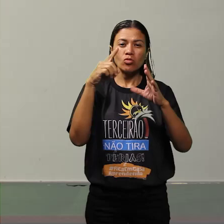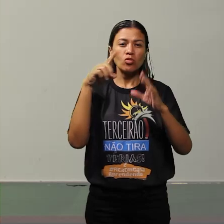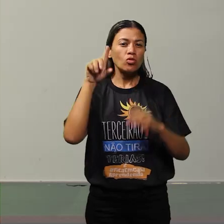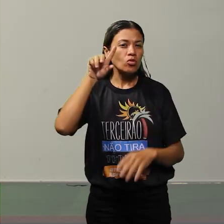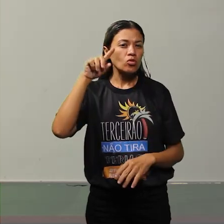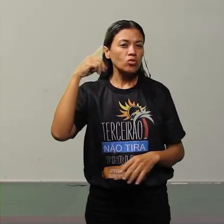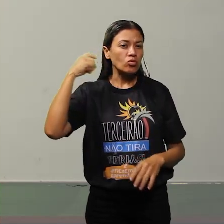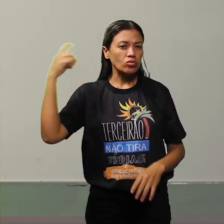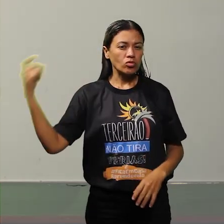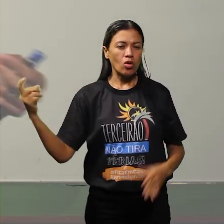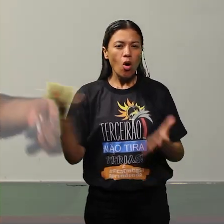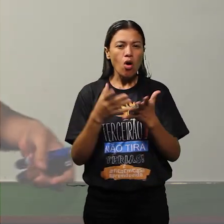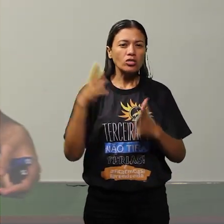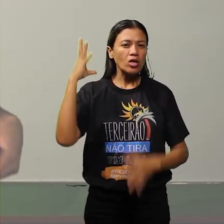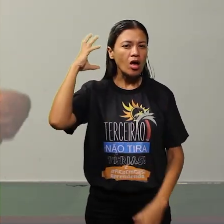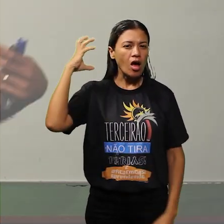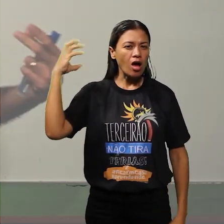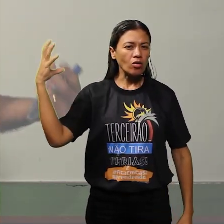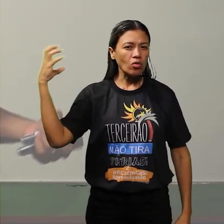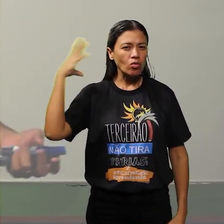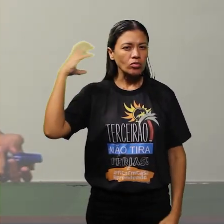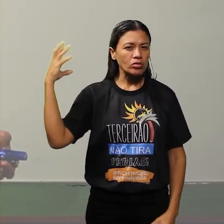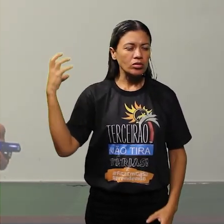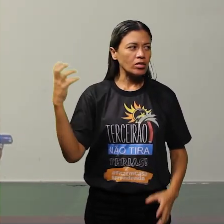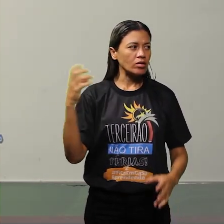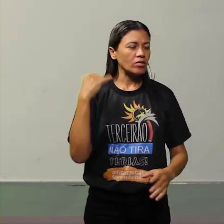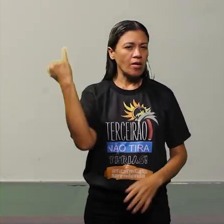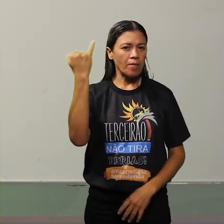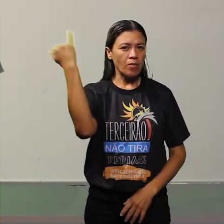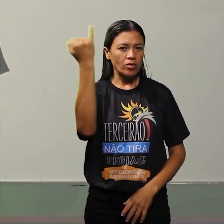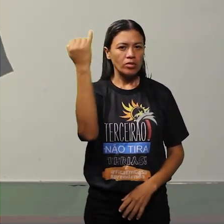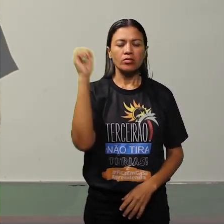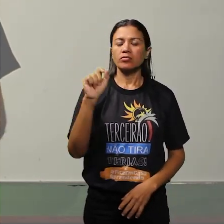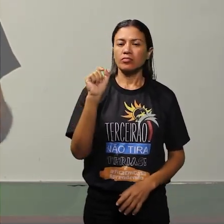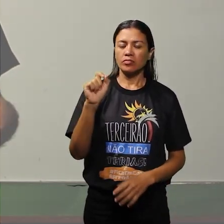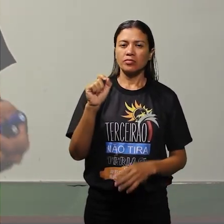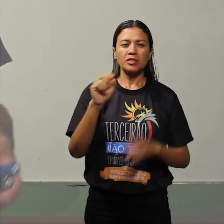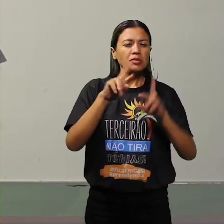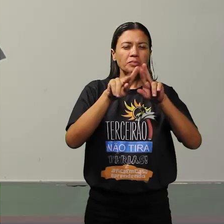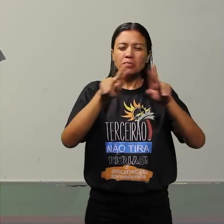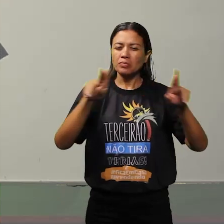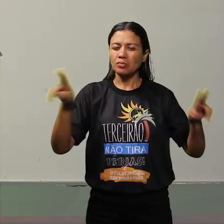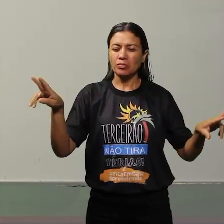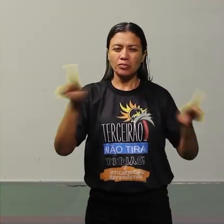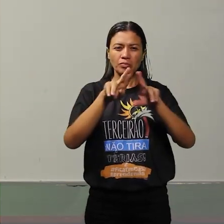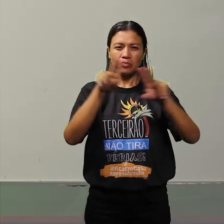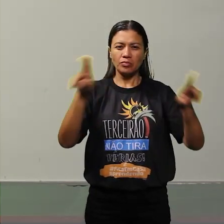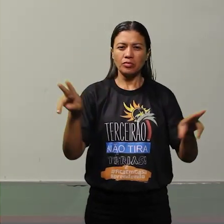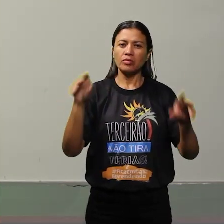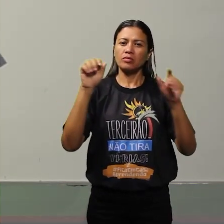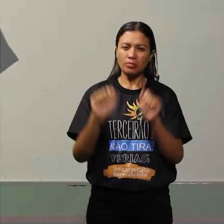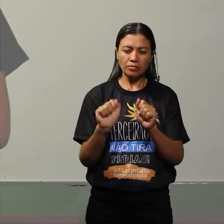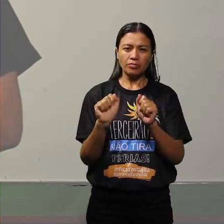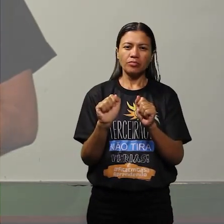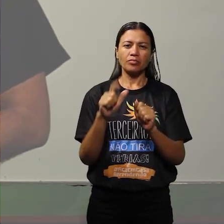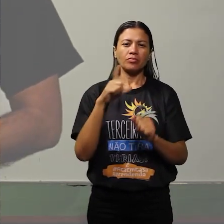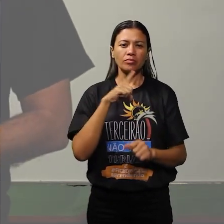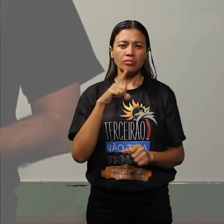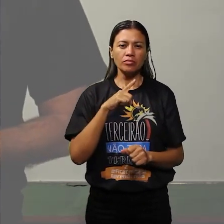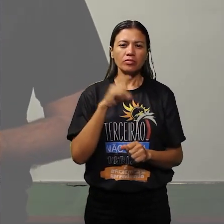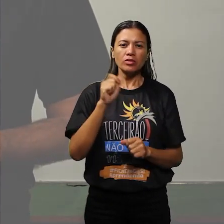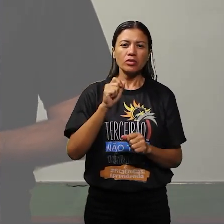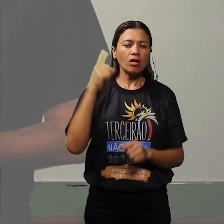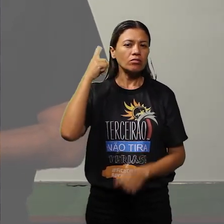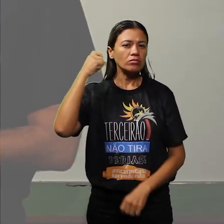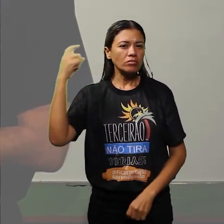acústica, pela sua importância, por suas diversas aplicações, né, que nós podemos ter em relação ao